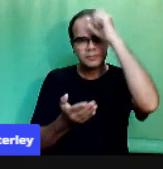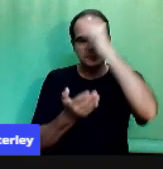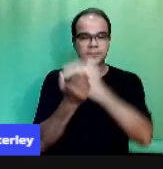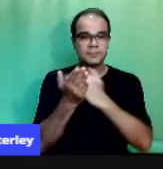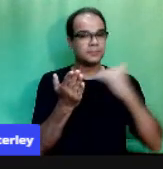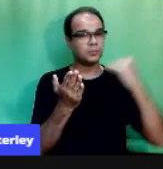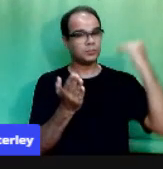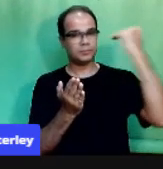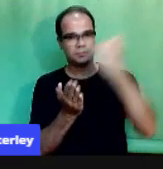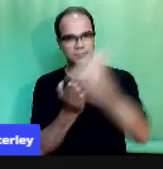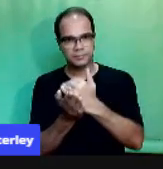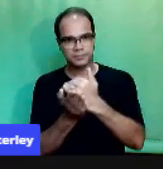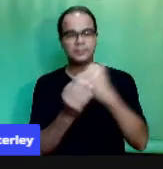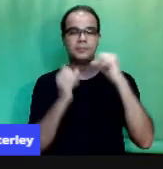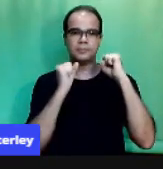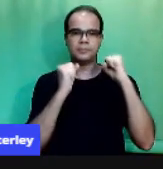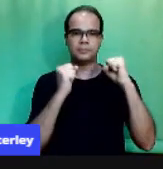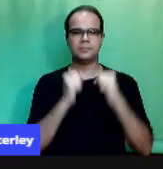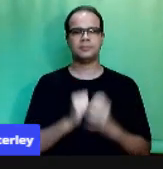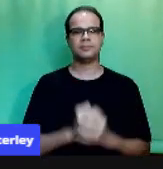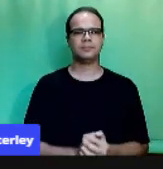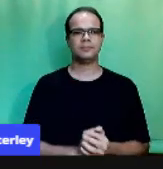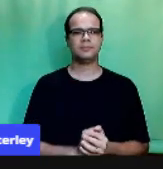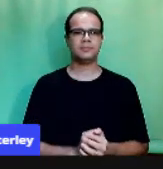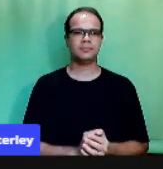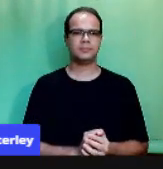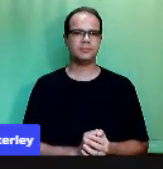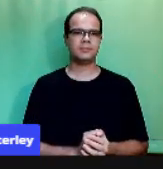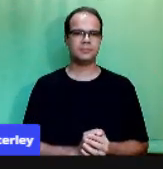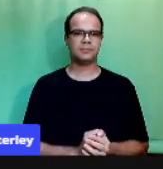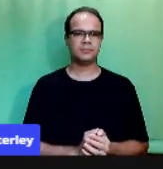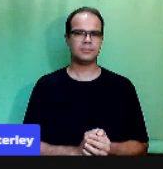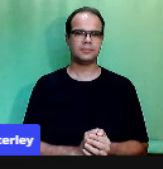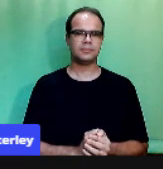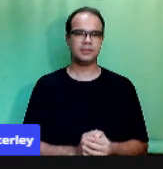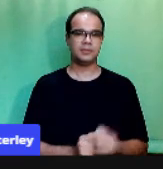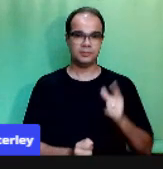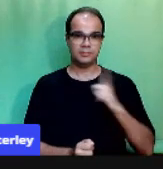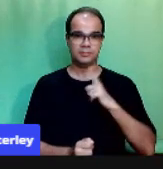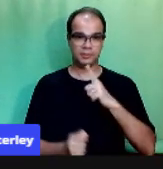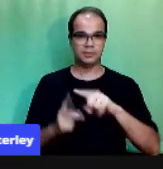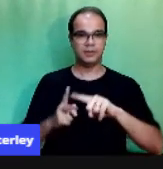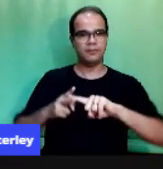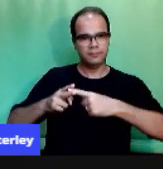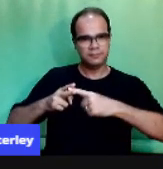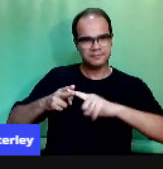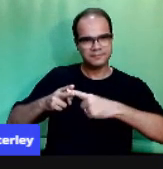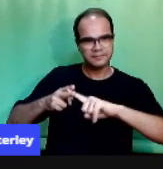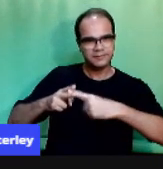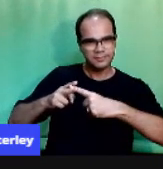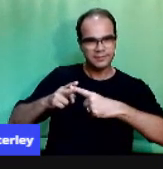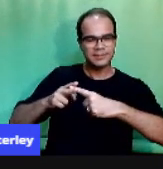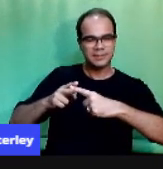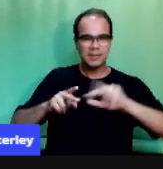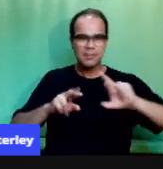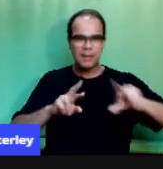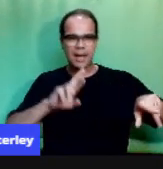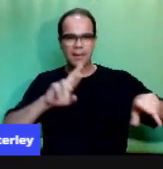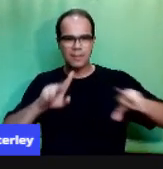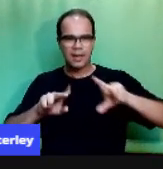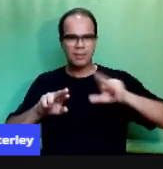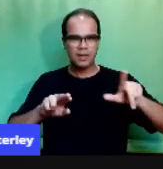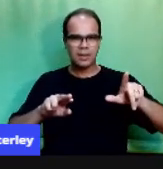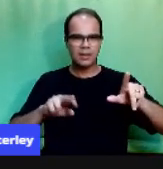sugerindo diferentes possibilidades de utilização dessas ferramentas e discutindo esses